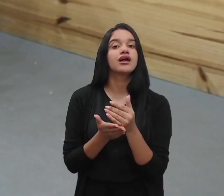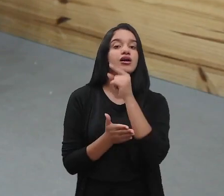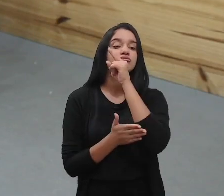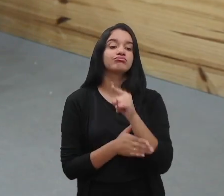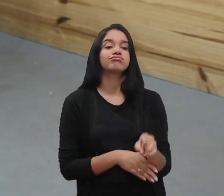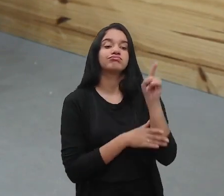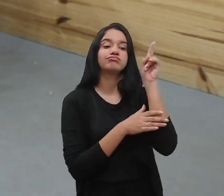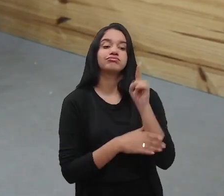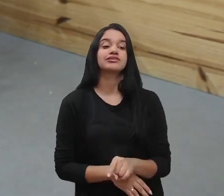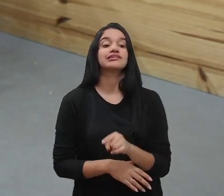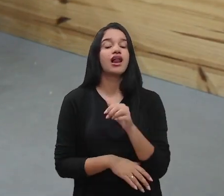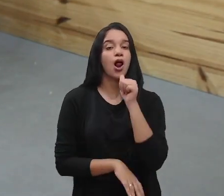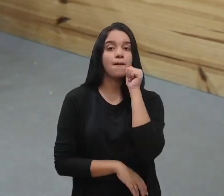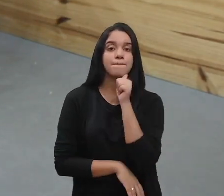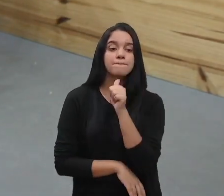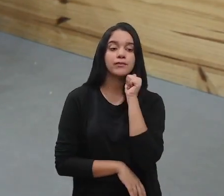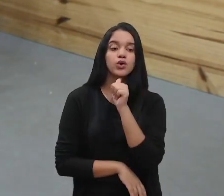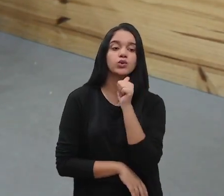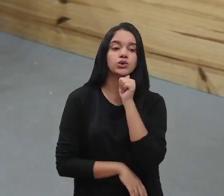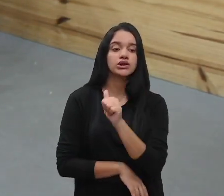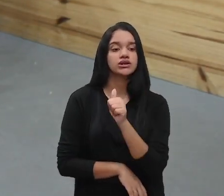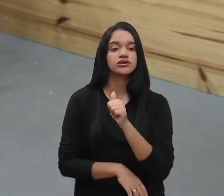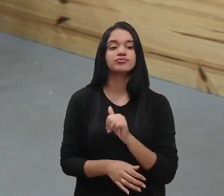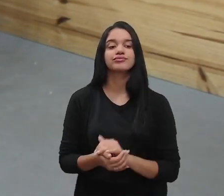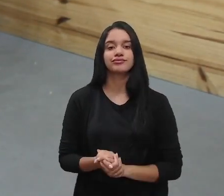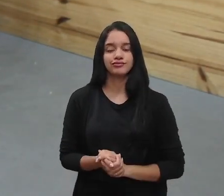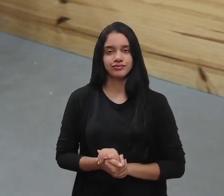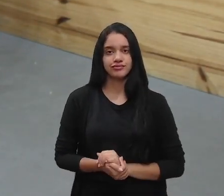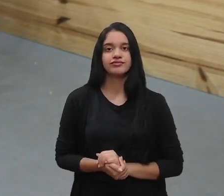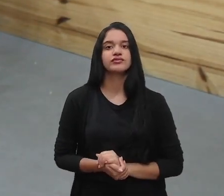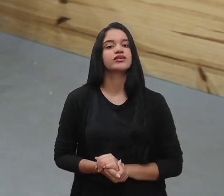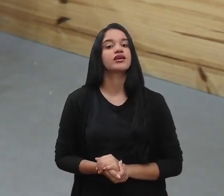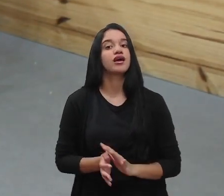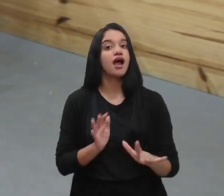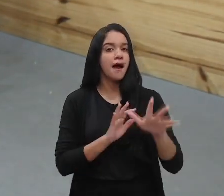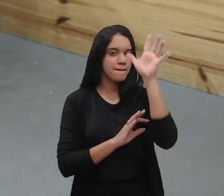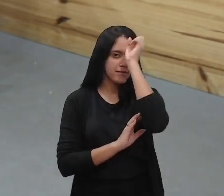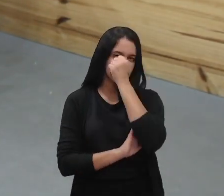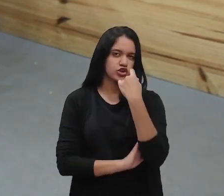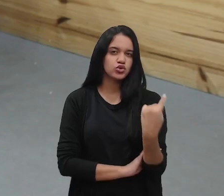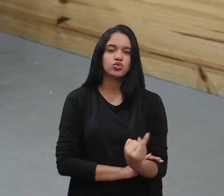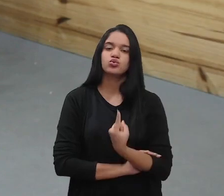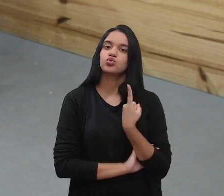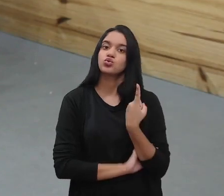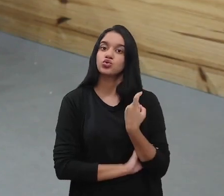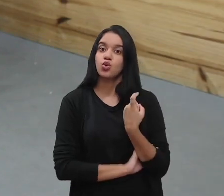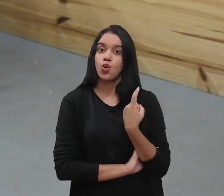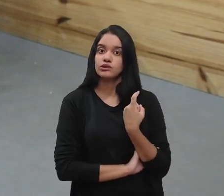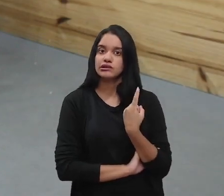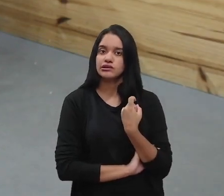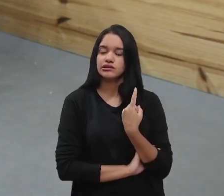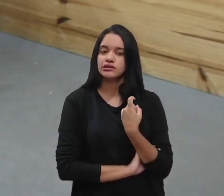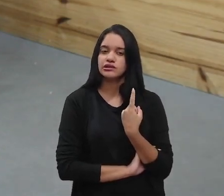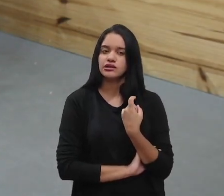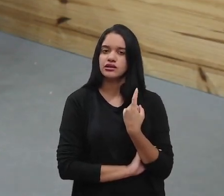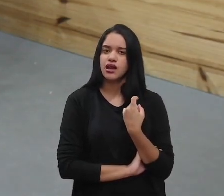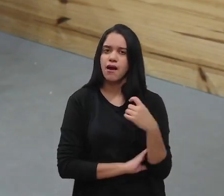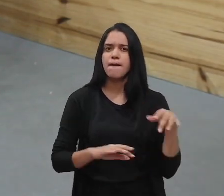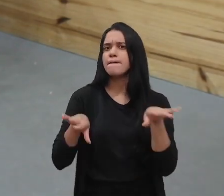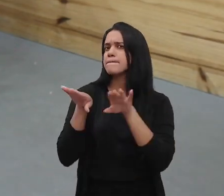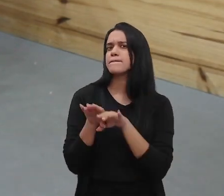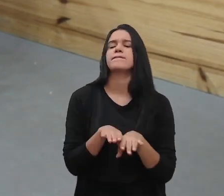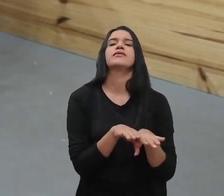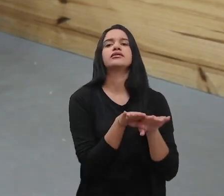discriminar mulheres. Generativa, ela aprendeu sozinha. Alguém colocou, alguém parametrizou?